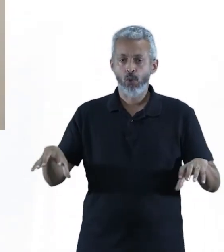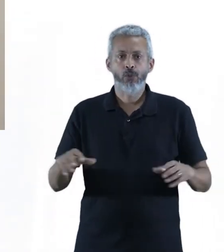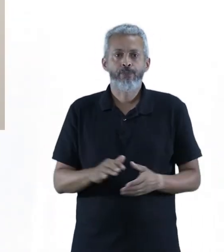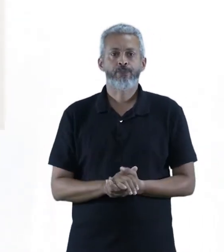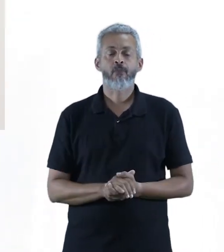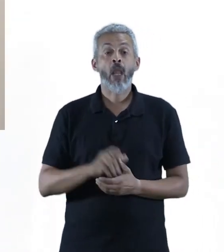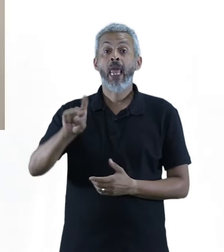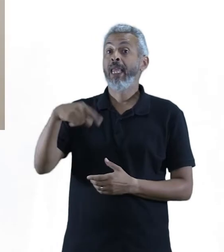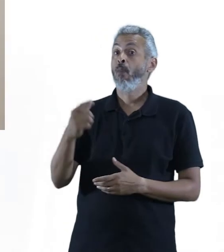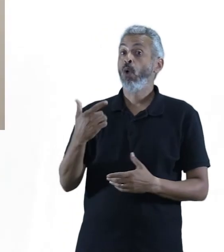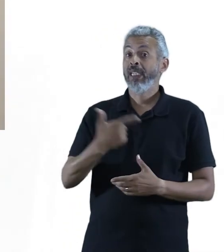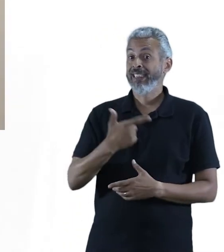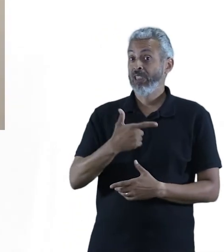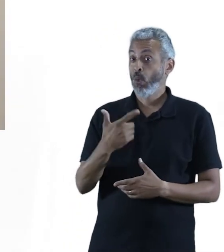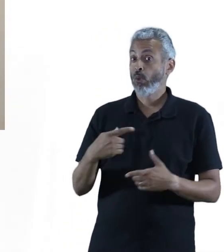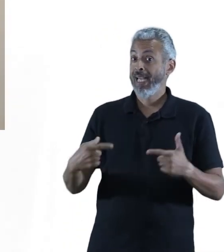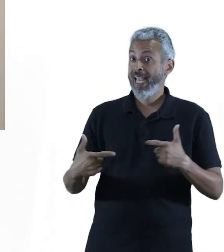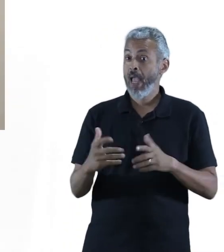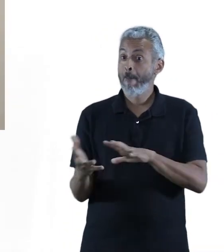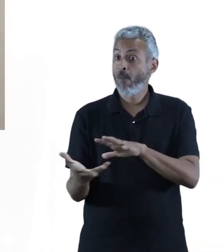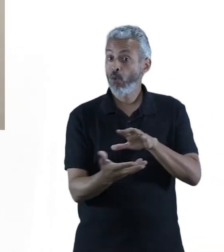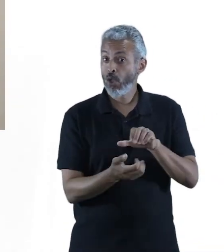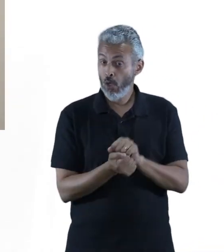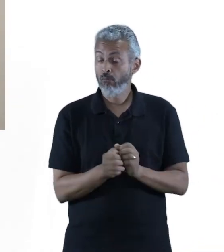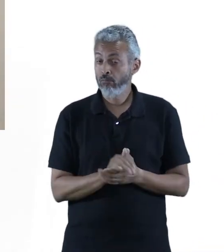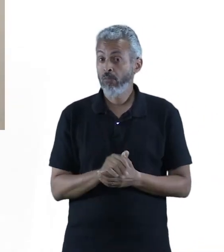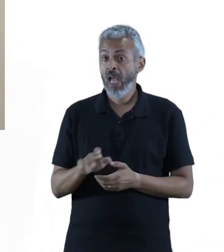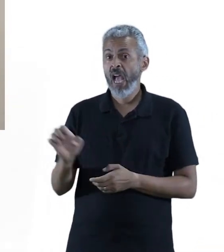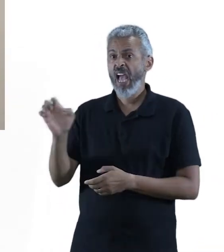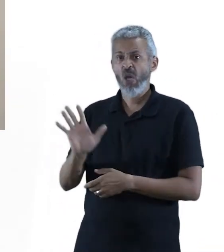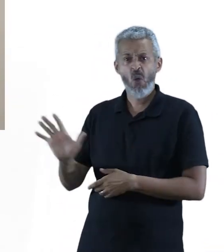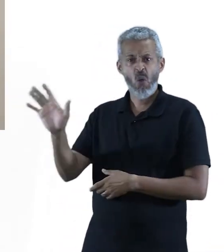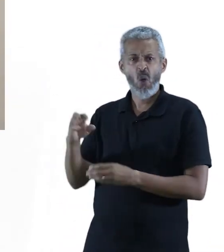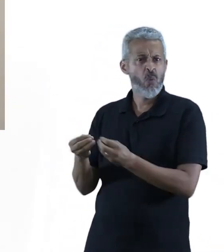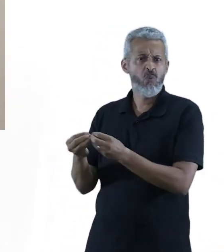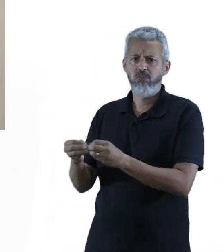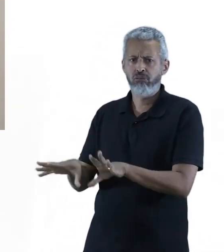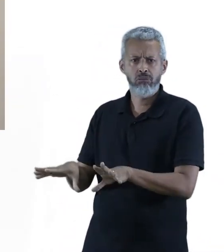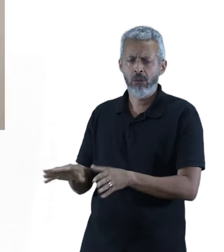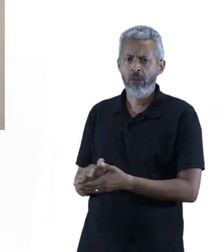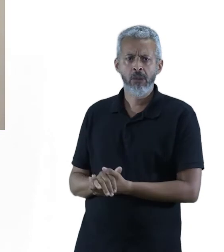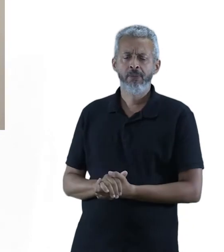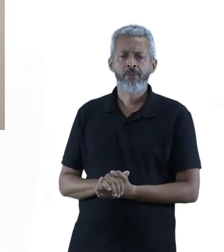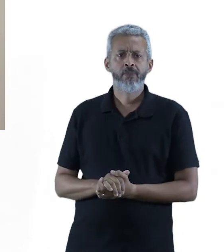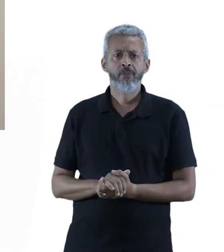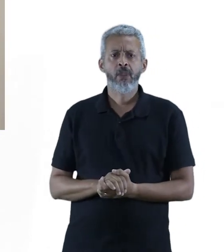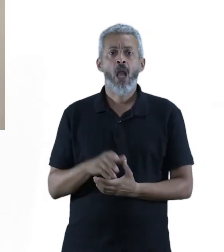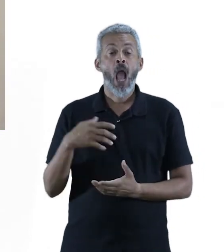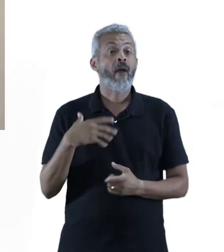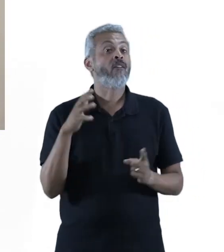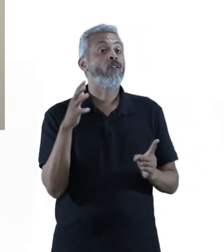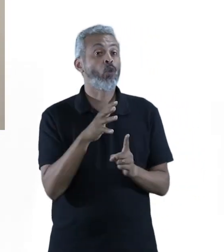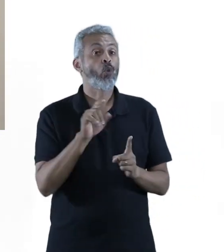poder. Logo após a Segunda Grande Guerra Mundial, e eu falei para vocês que a Europa de uma certa forma estava destruída?